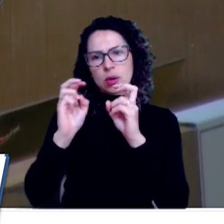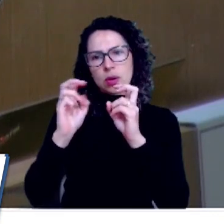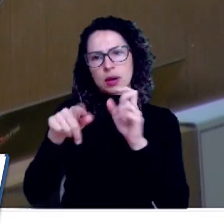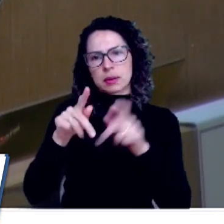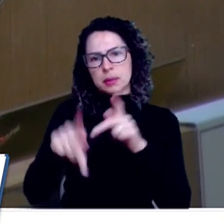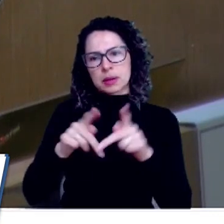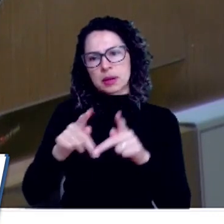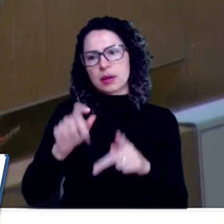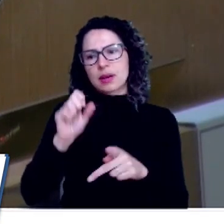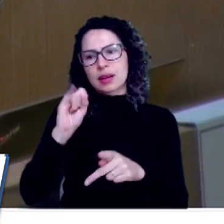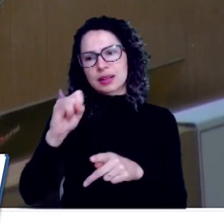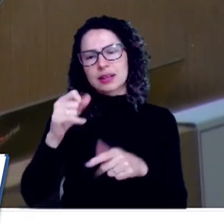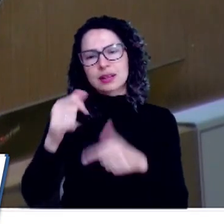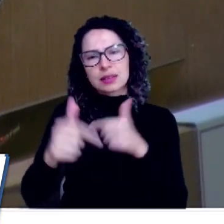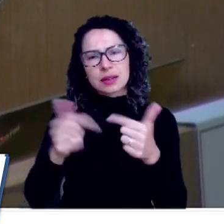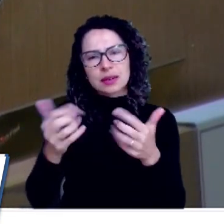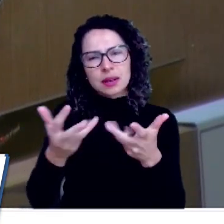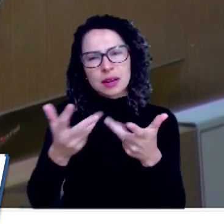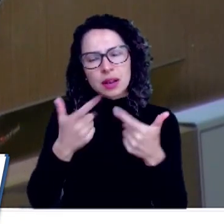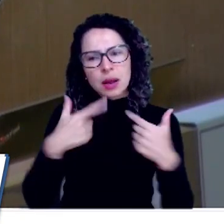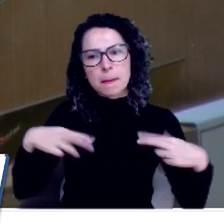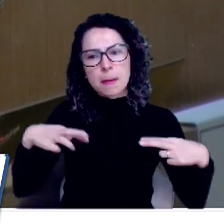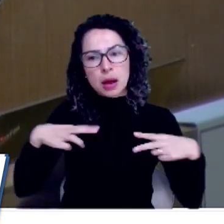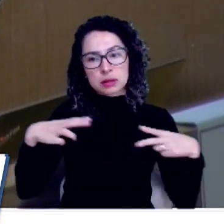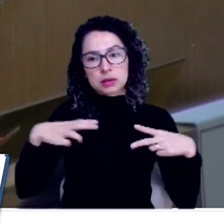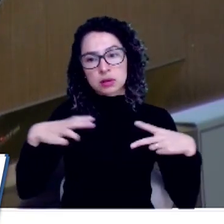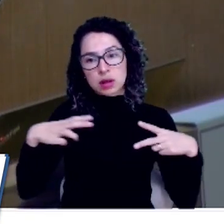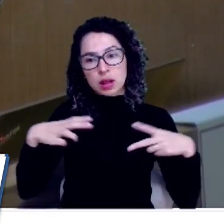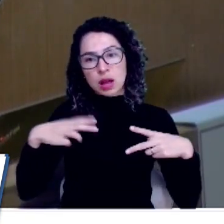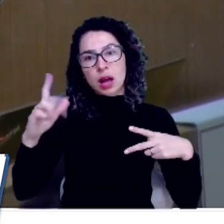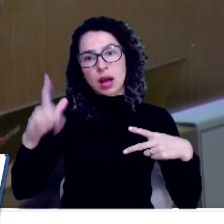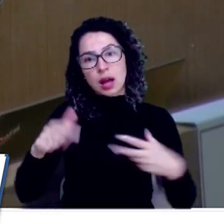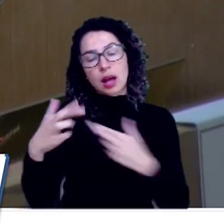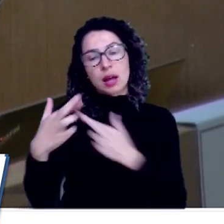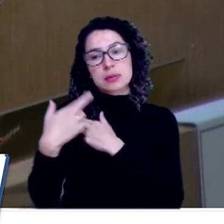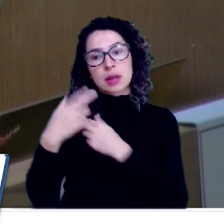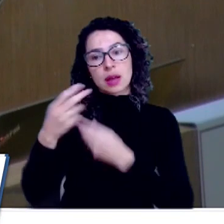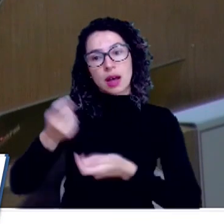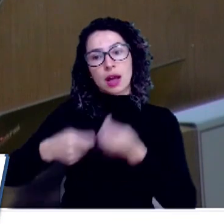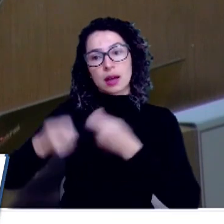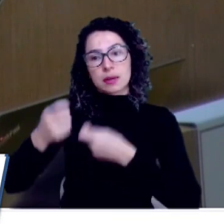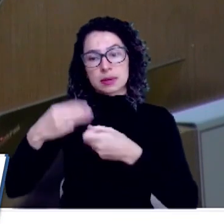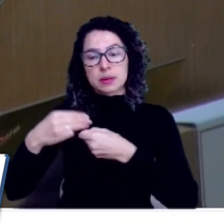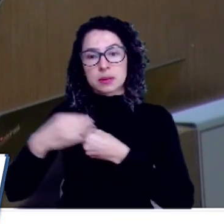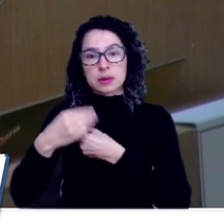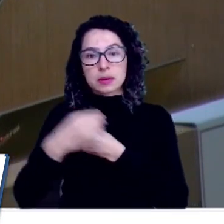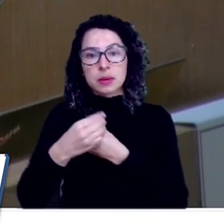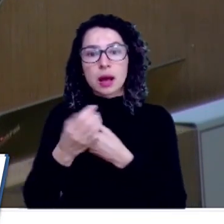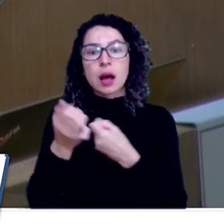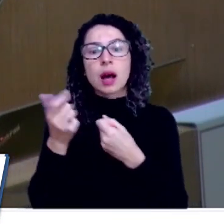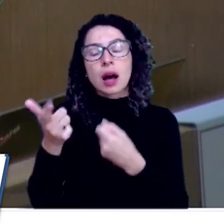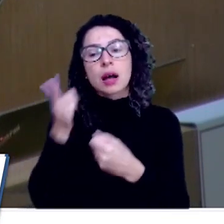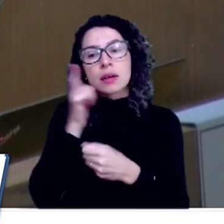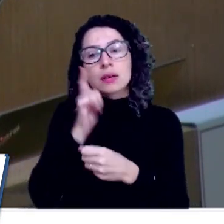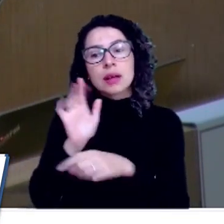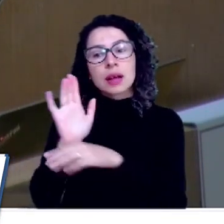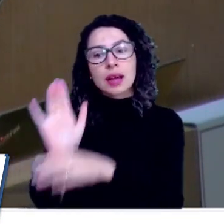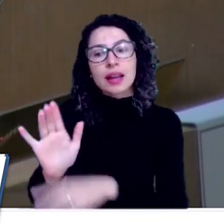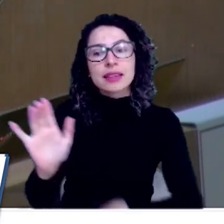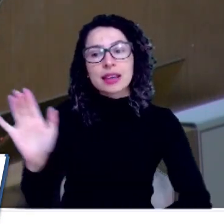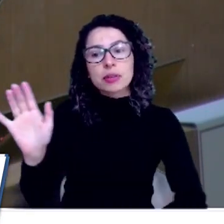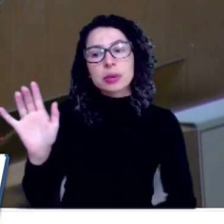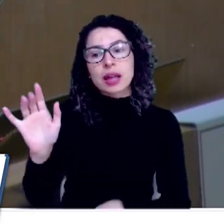por empresas particulares, cabe à administração municipal dar a concessão ou a permissão